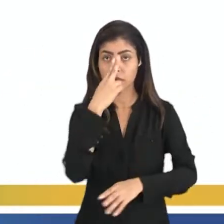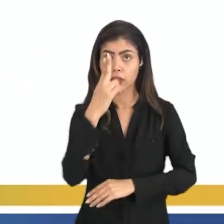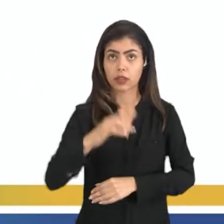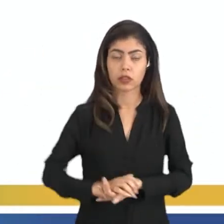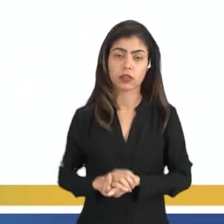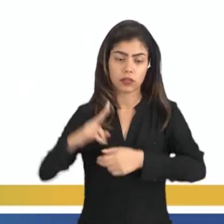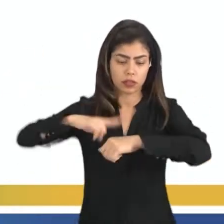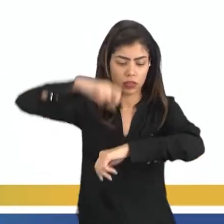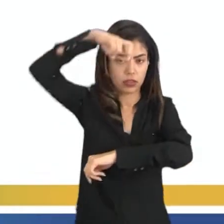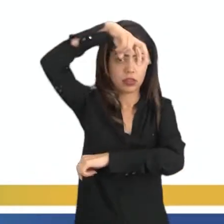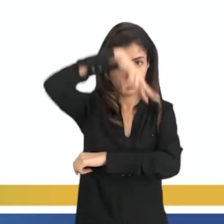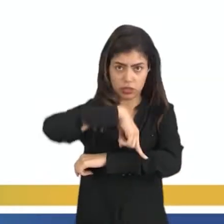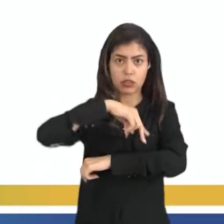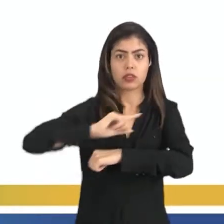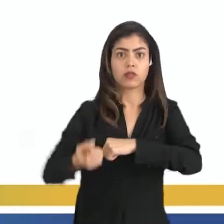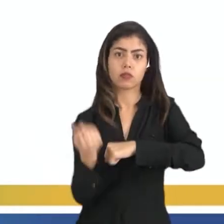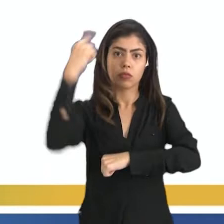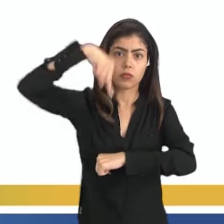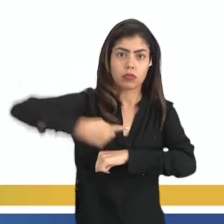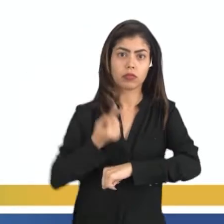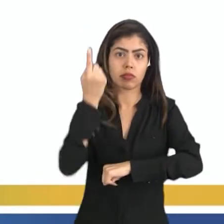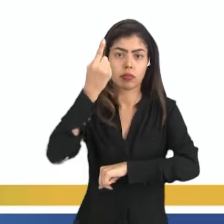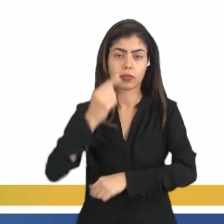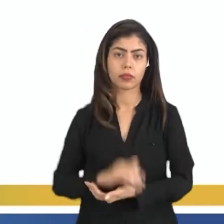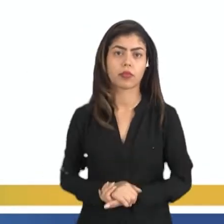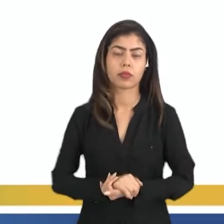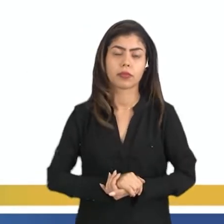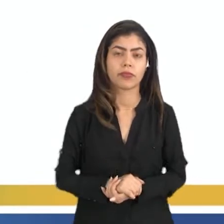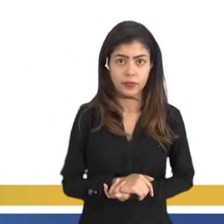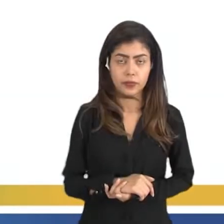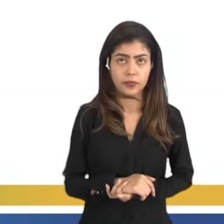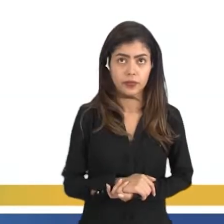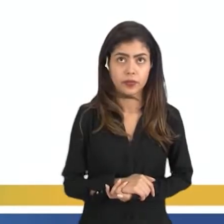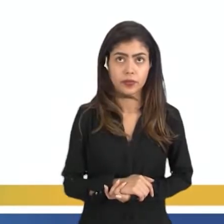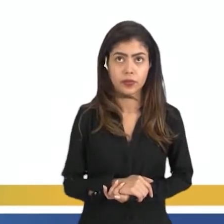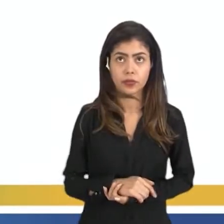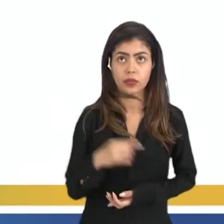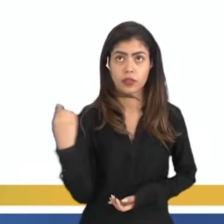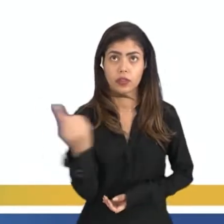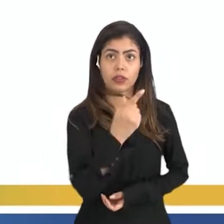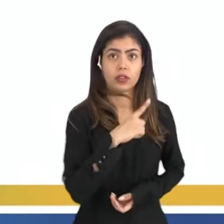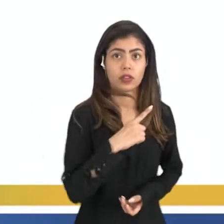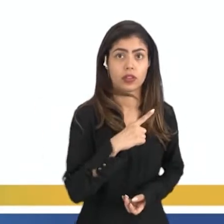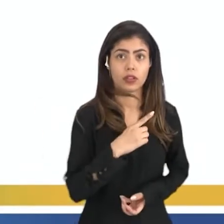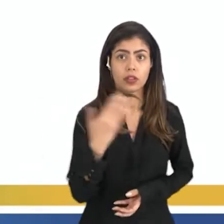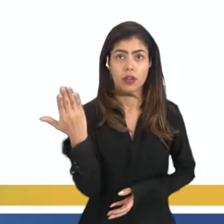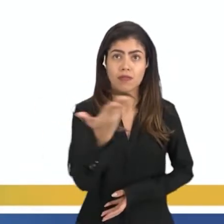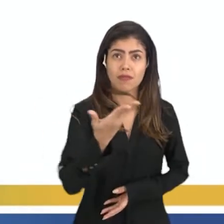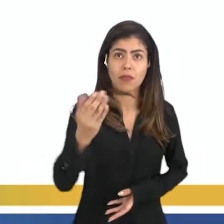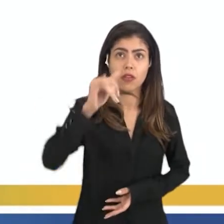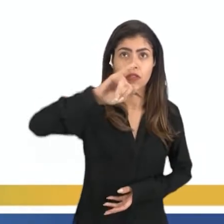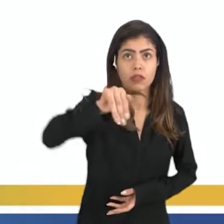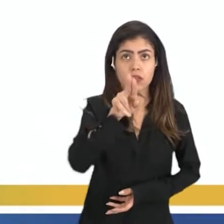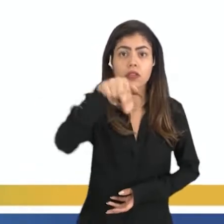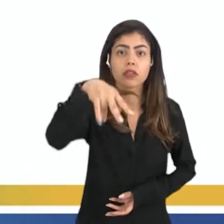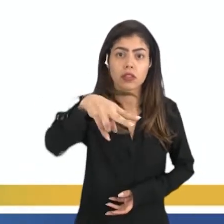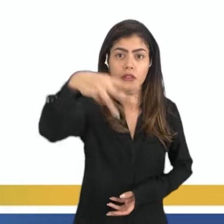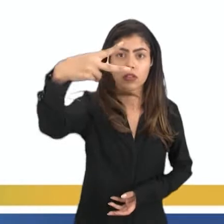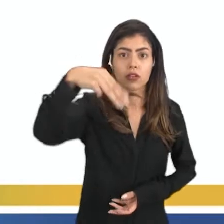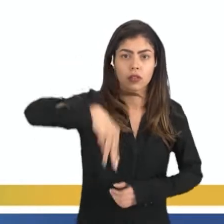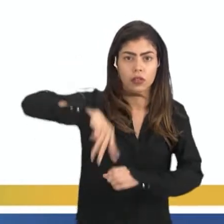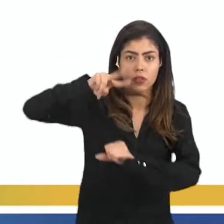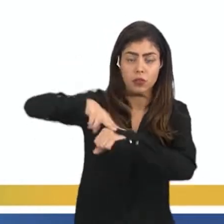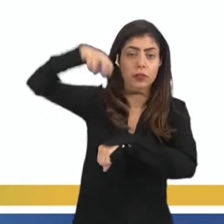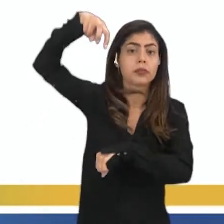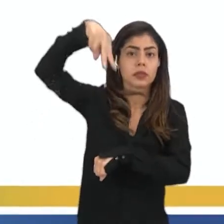com de ginásticas acrobática, né? Nós temos também o base jump, é um dos saltos mais perigosos